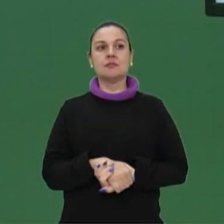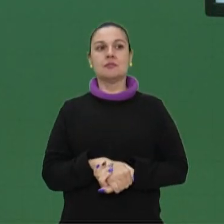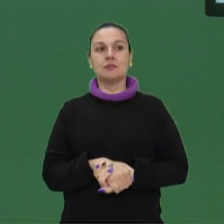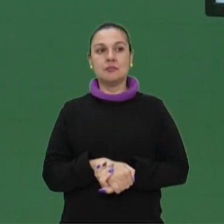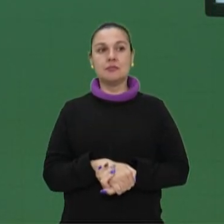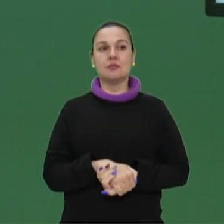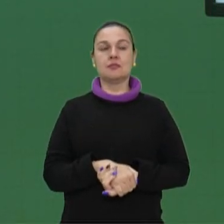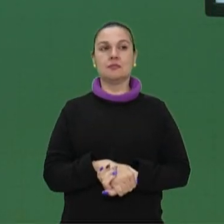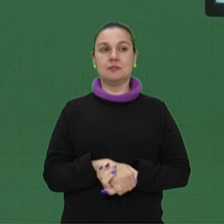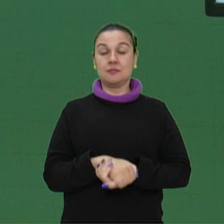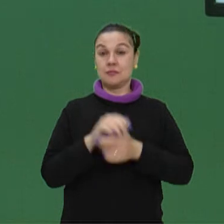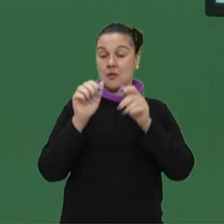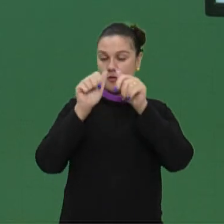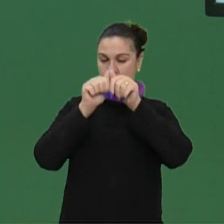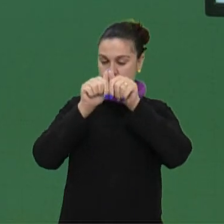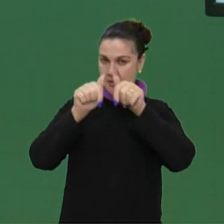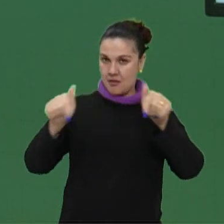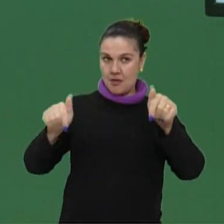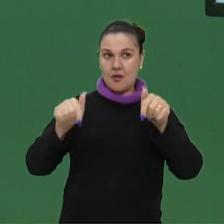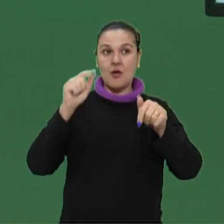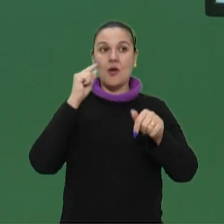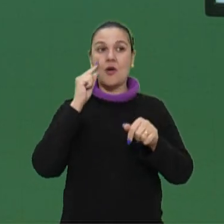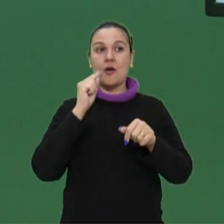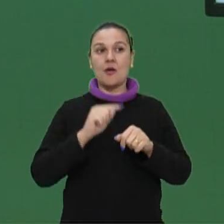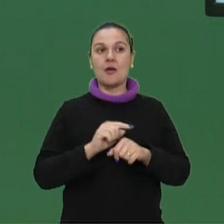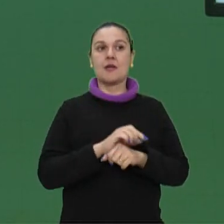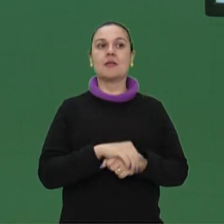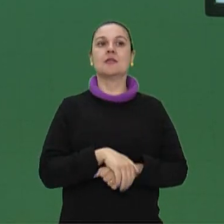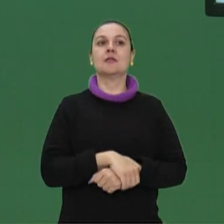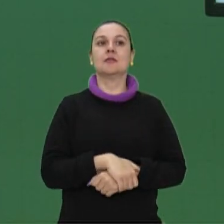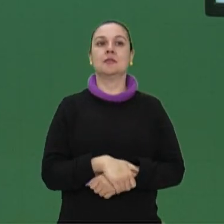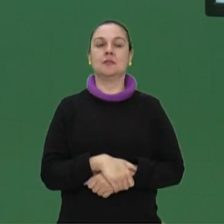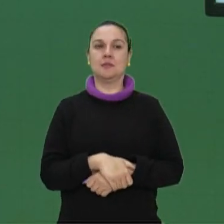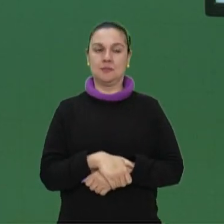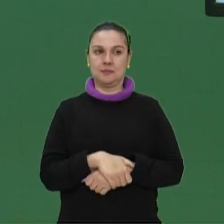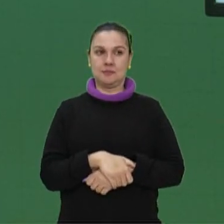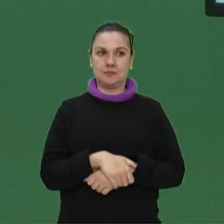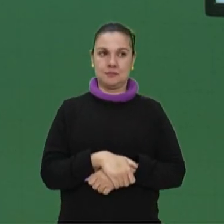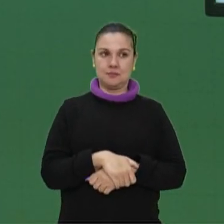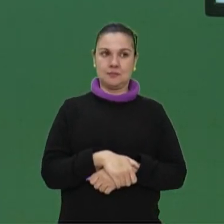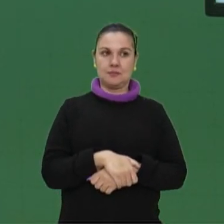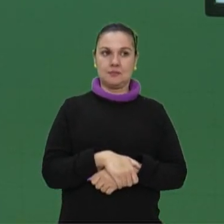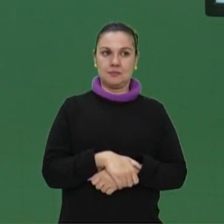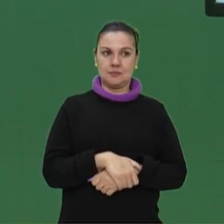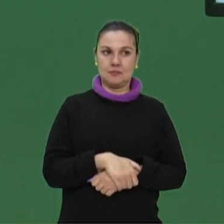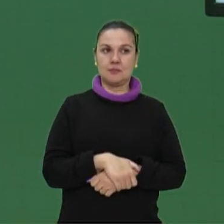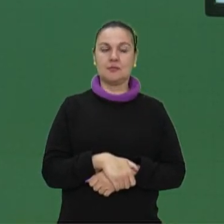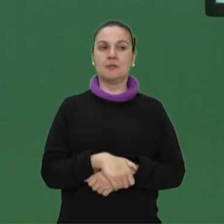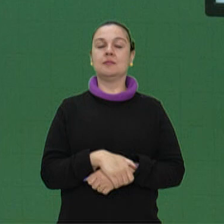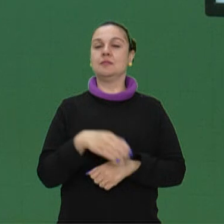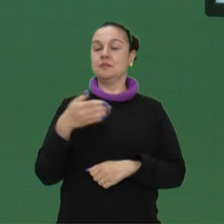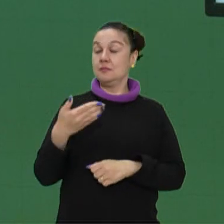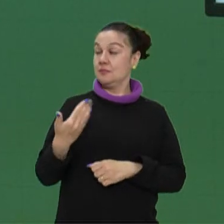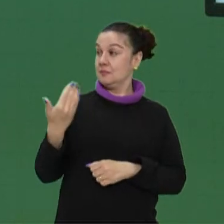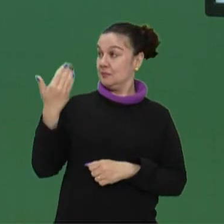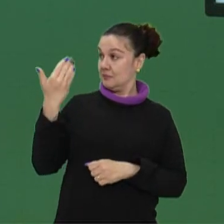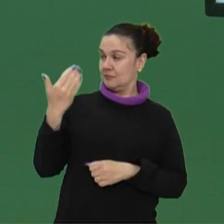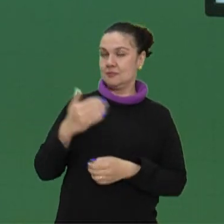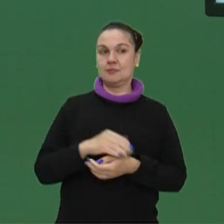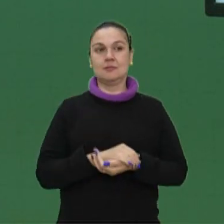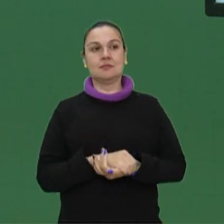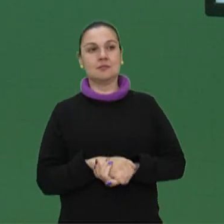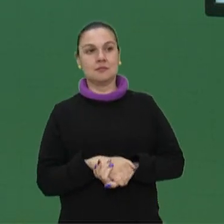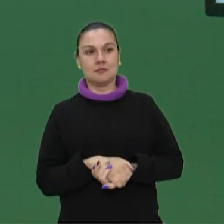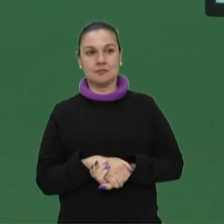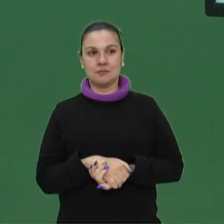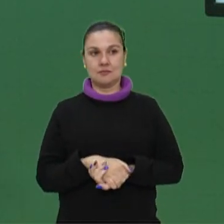Lembrando que a nossa equação, ela é x ao quadrado menos a soma x